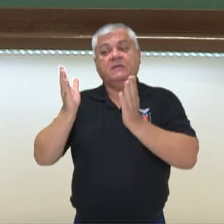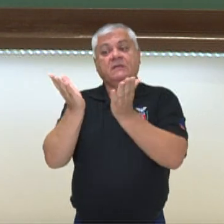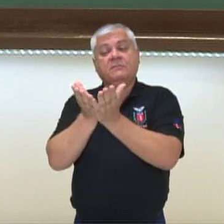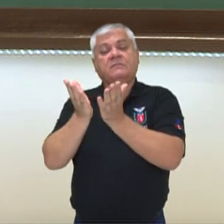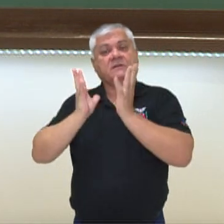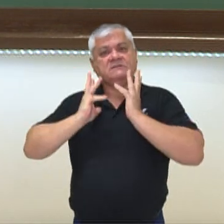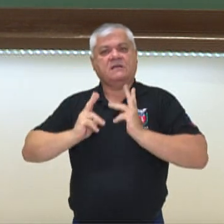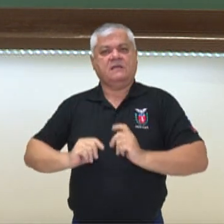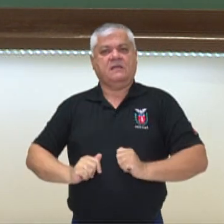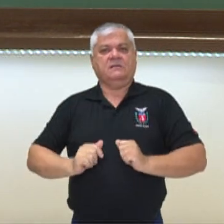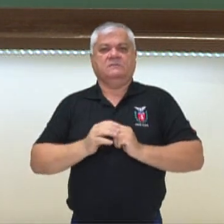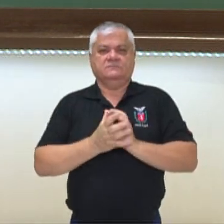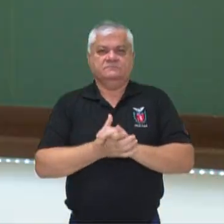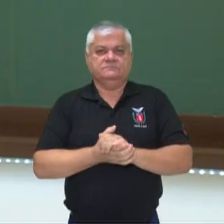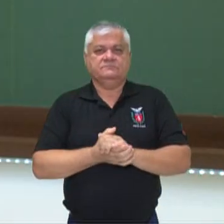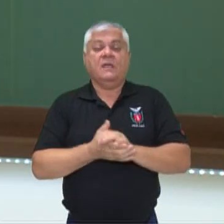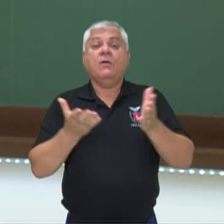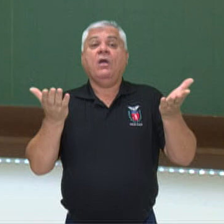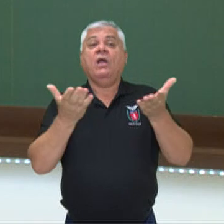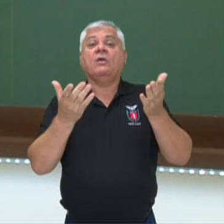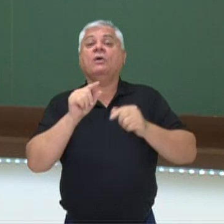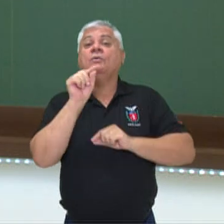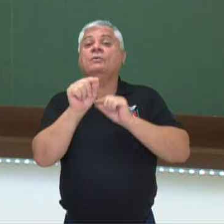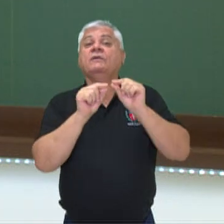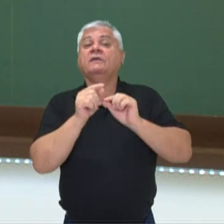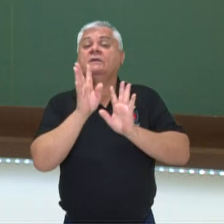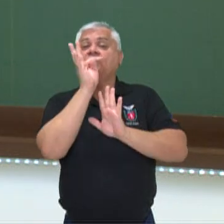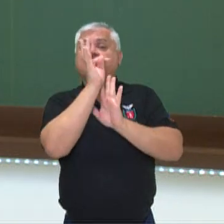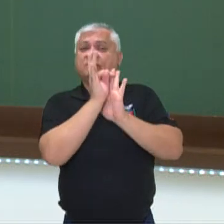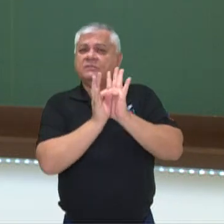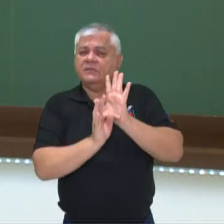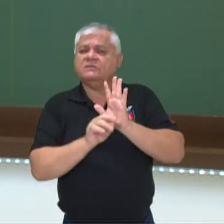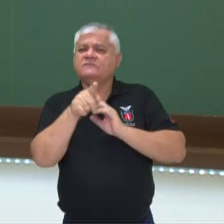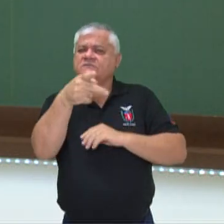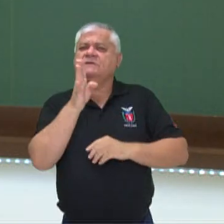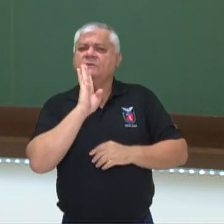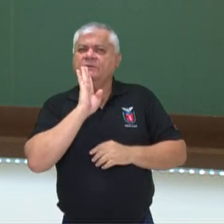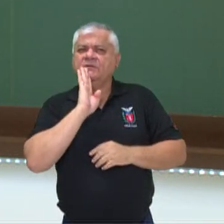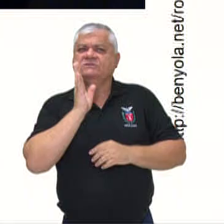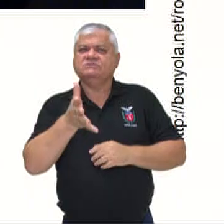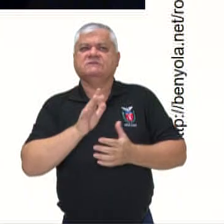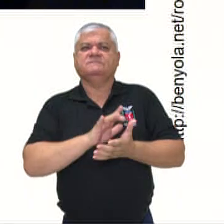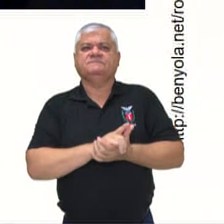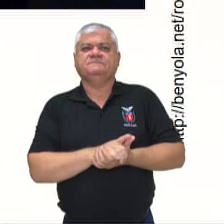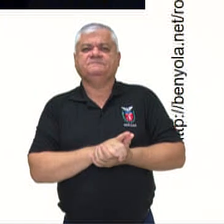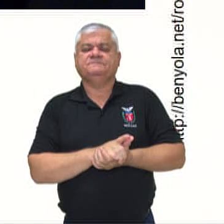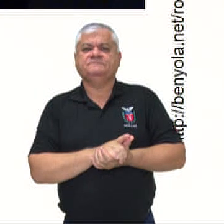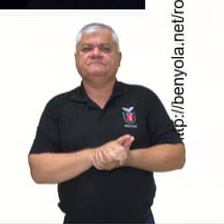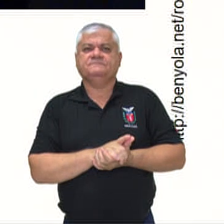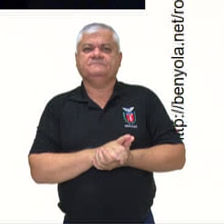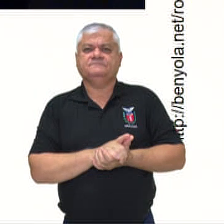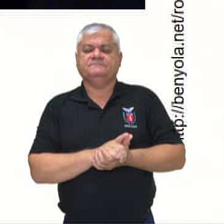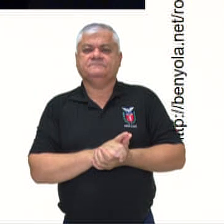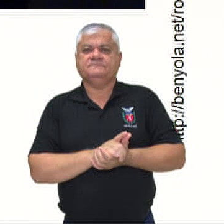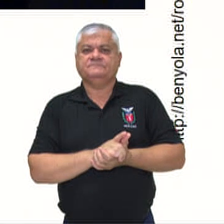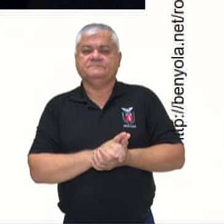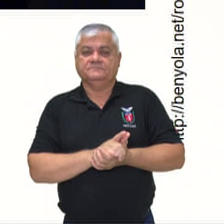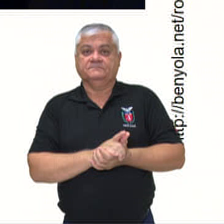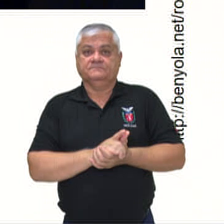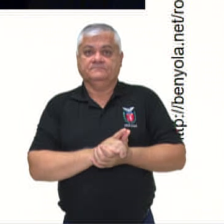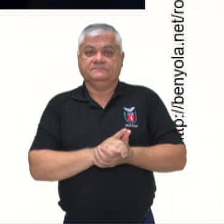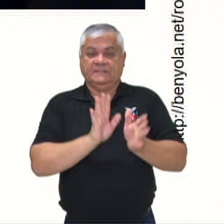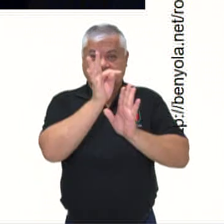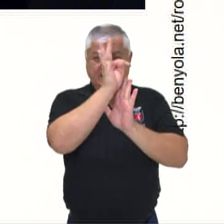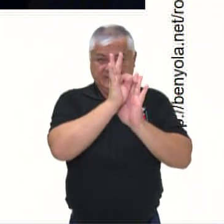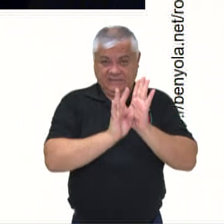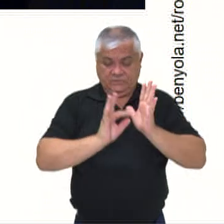frente, então, com a nossa aula. E agora vamos falar de uma coisa muito próxima da nossa cultura. Dentro dos textos sagrados